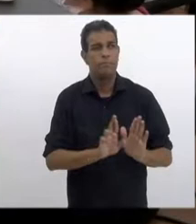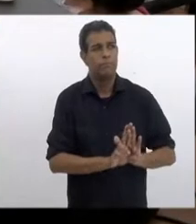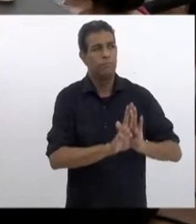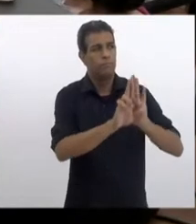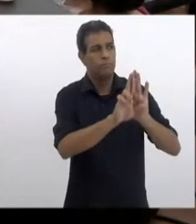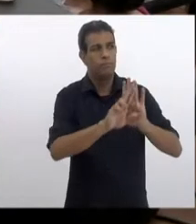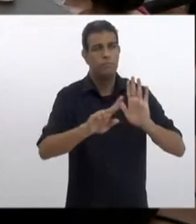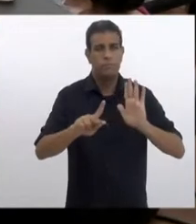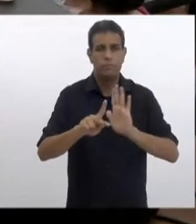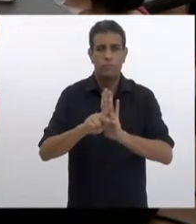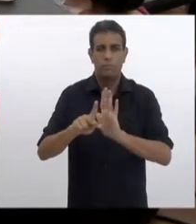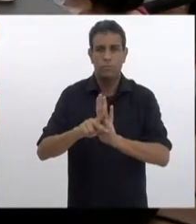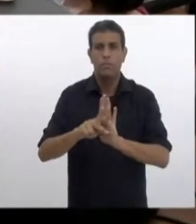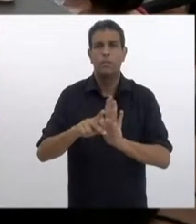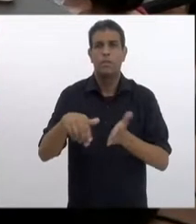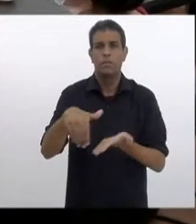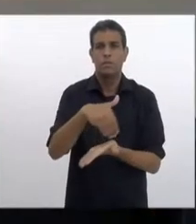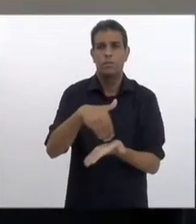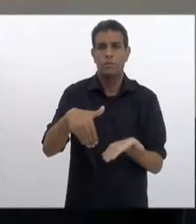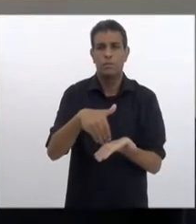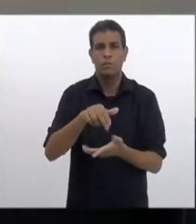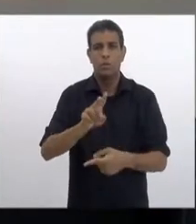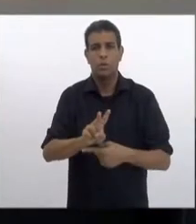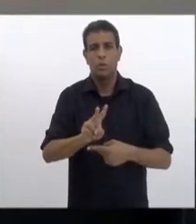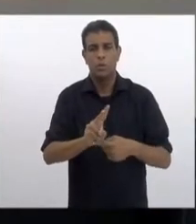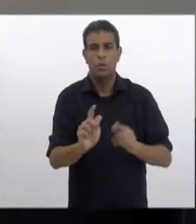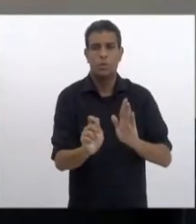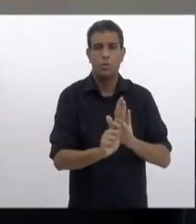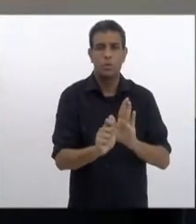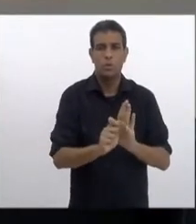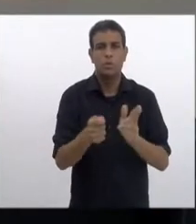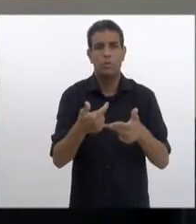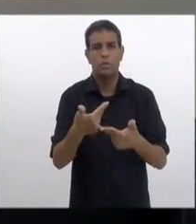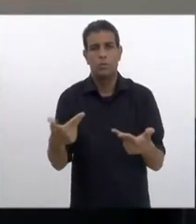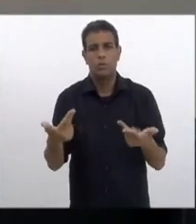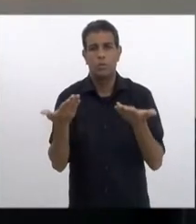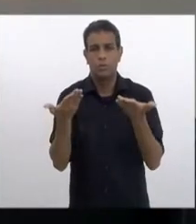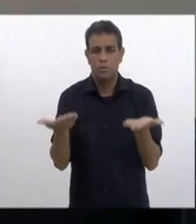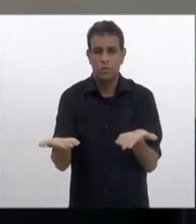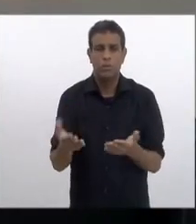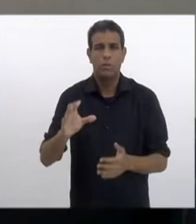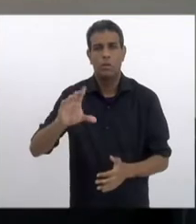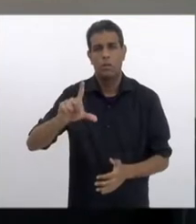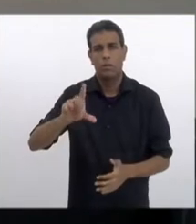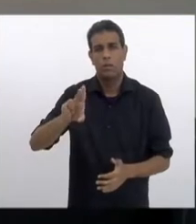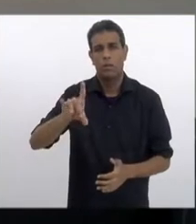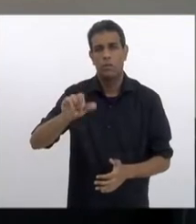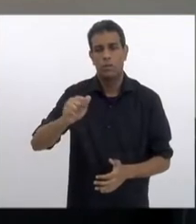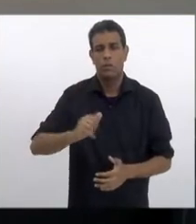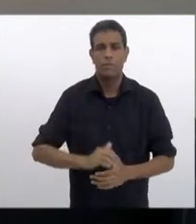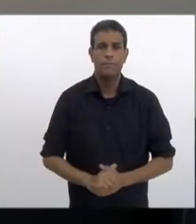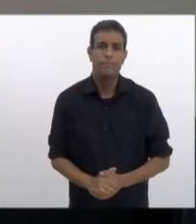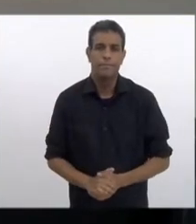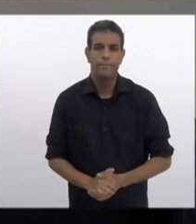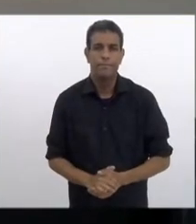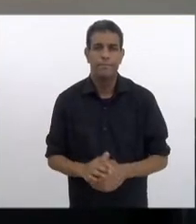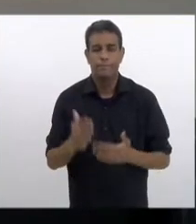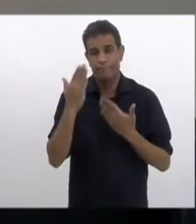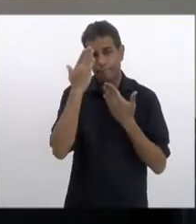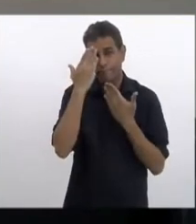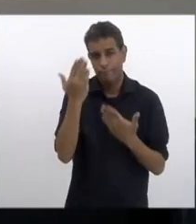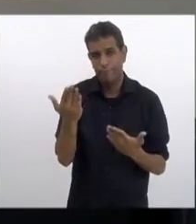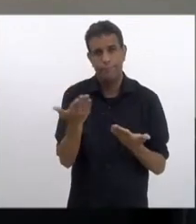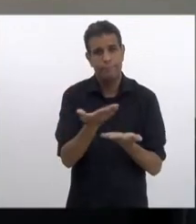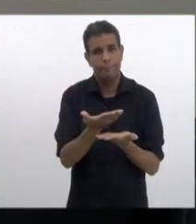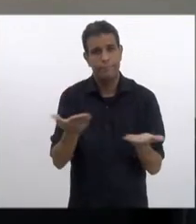Representante da Secretaria de Cuidados e Prevenção de Drogas do Ministério da Cidadania, senhora Cláudia Leite. Quero também